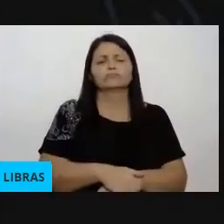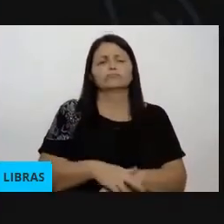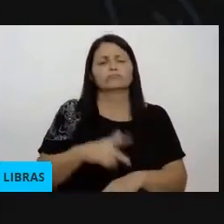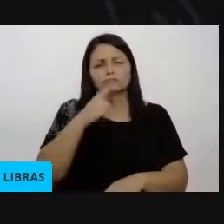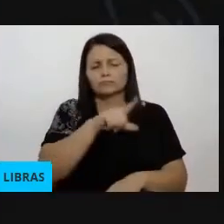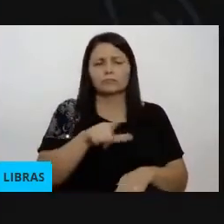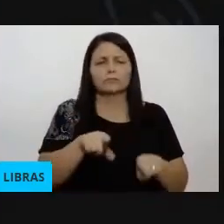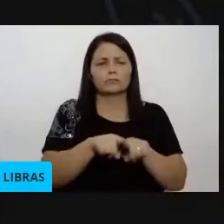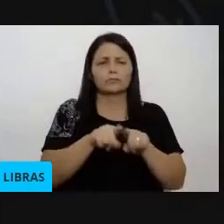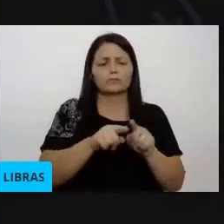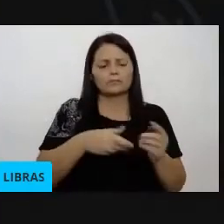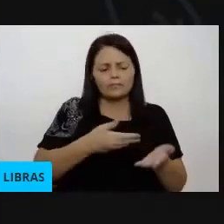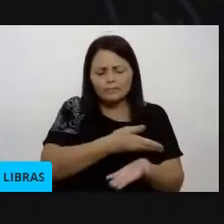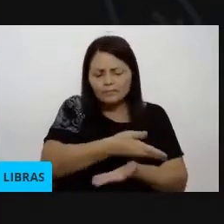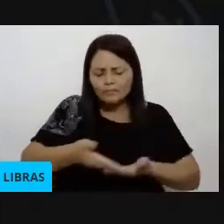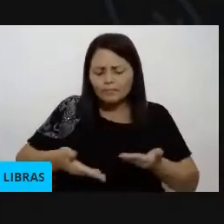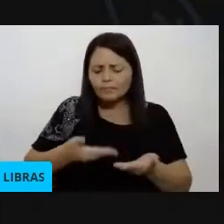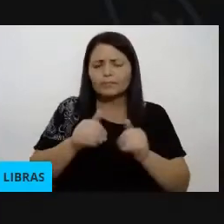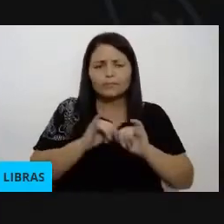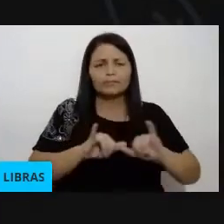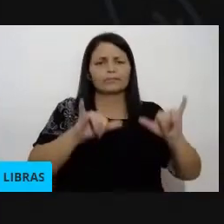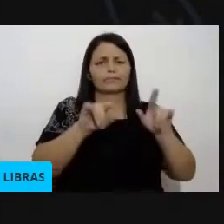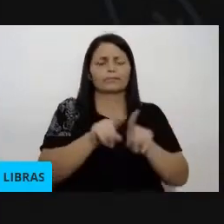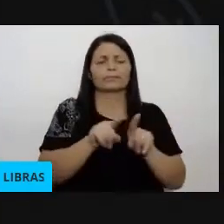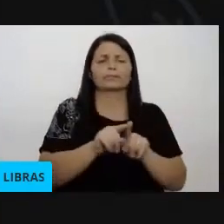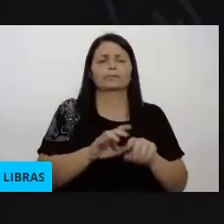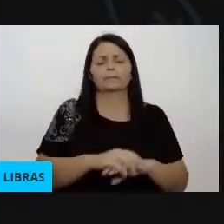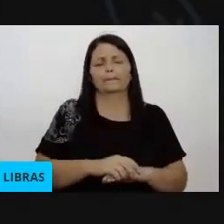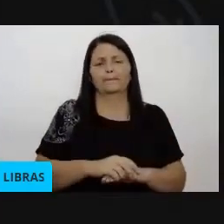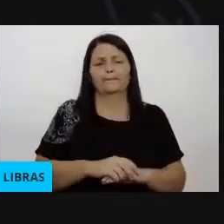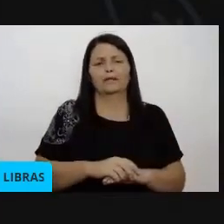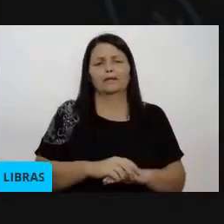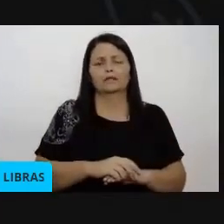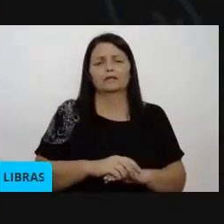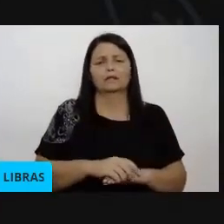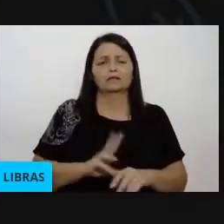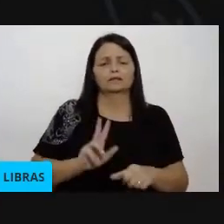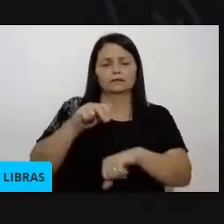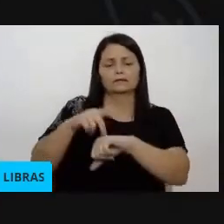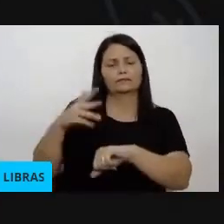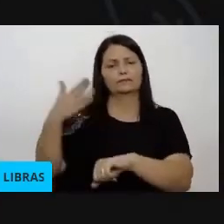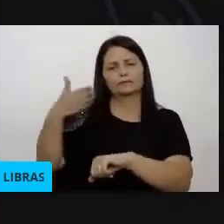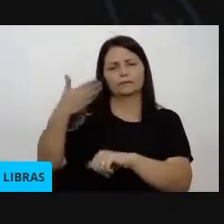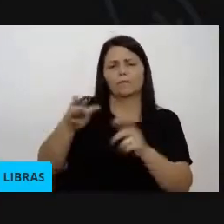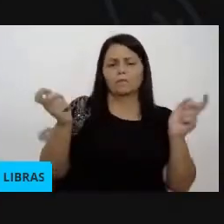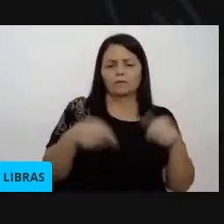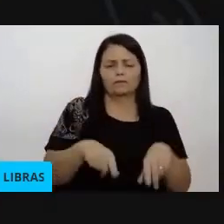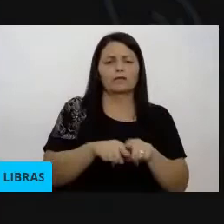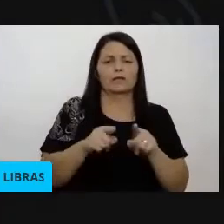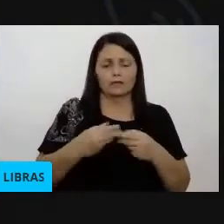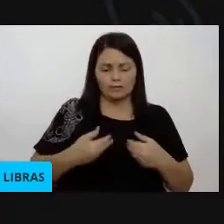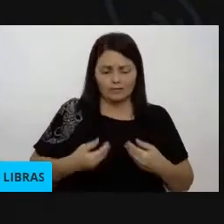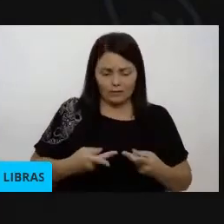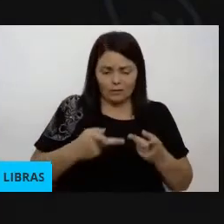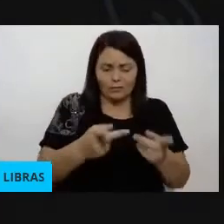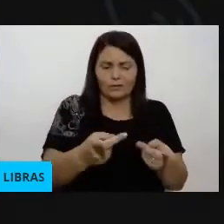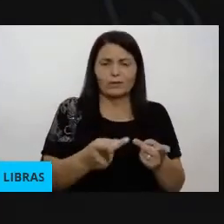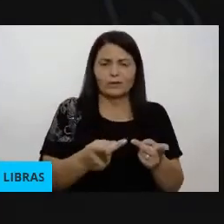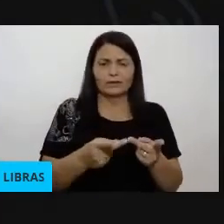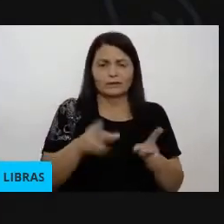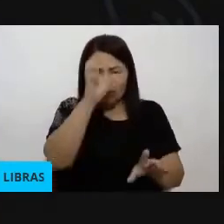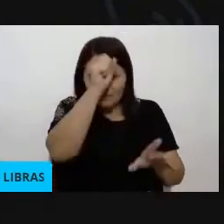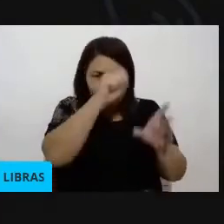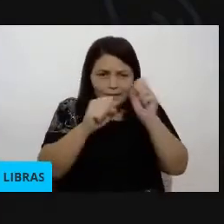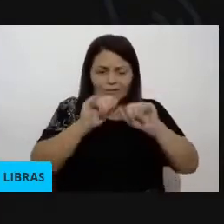Soluções que são compartilhadas. Eu acho que esse tipo de evento, essa possibilidade que me dão primeiro, de aprender,